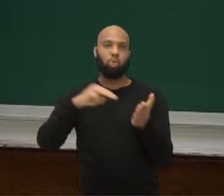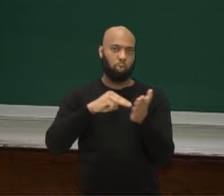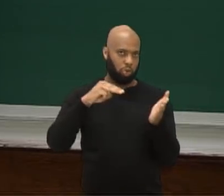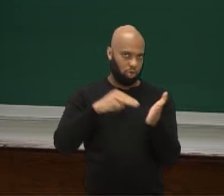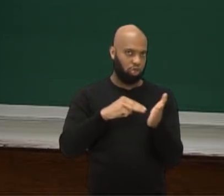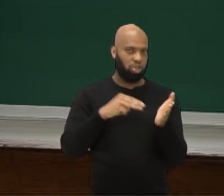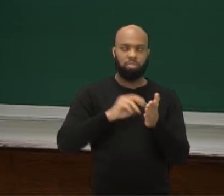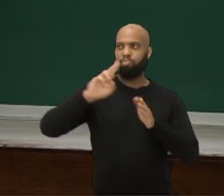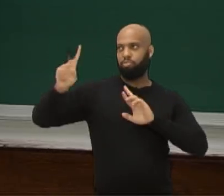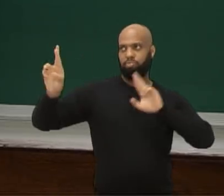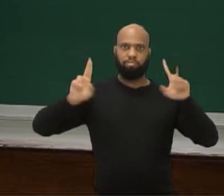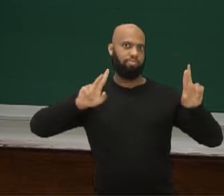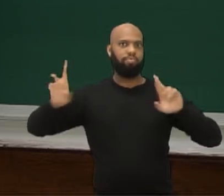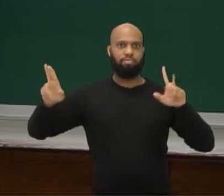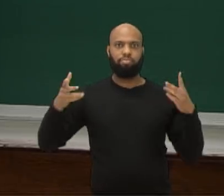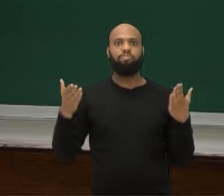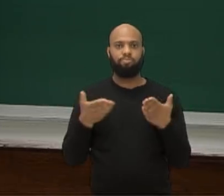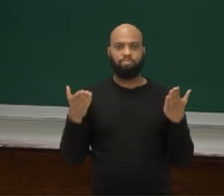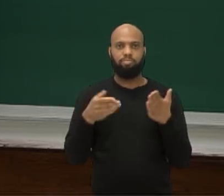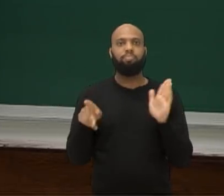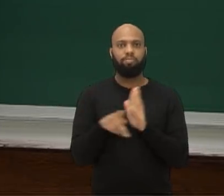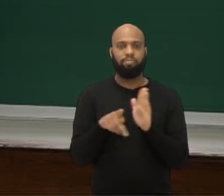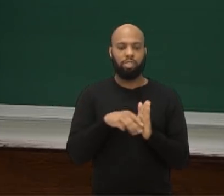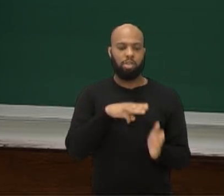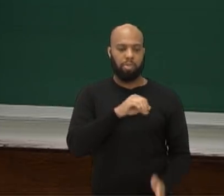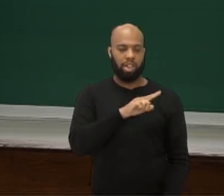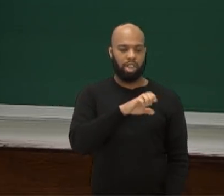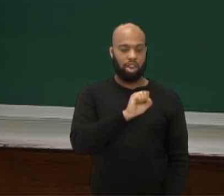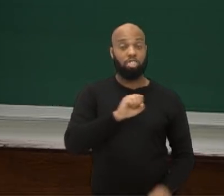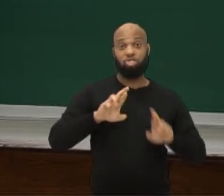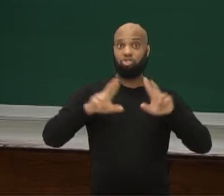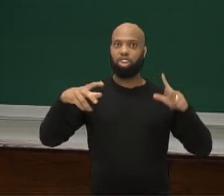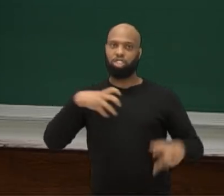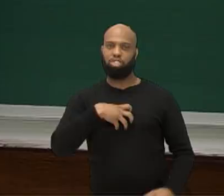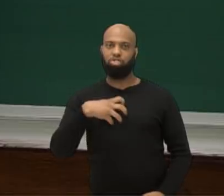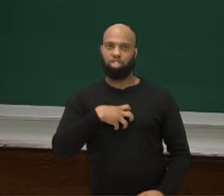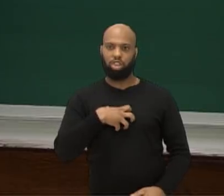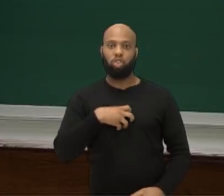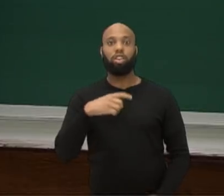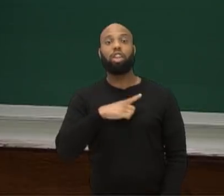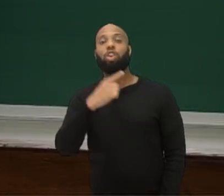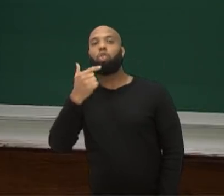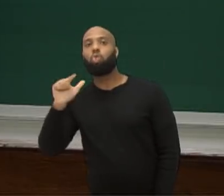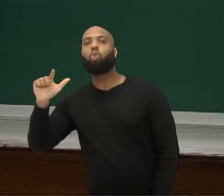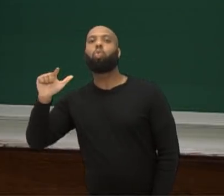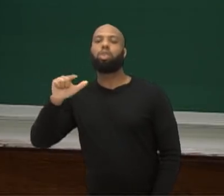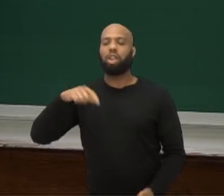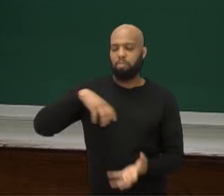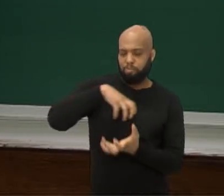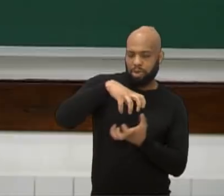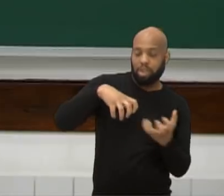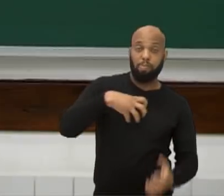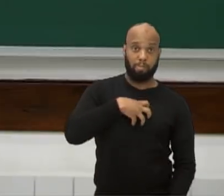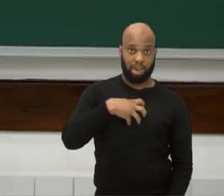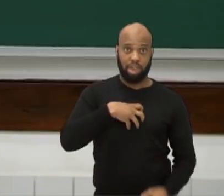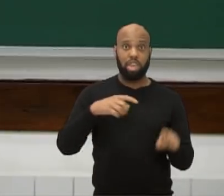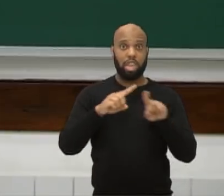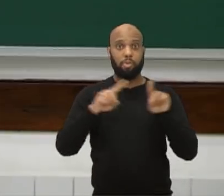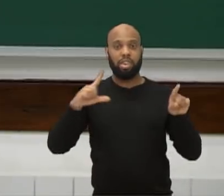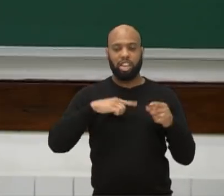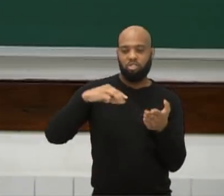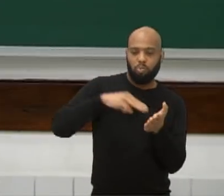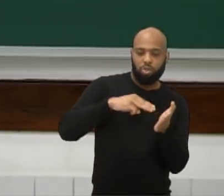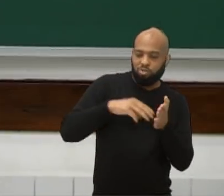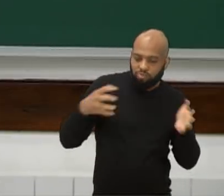motivações diferenciadas da revolta dos malês. Então, olha só, uma outra revolta baiana, porém com motivações,